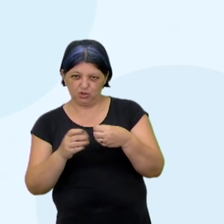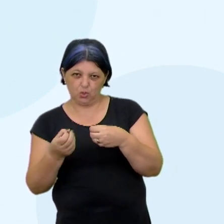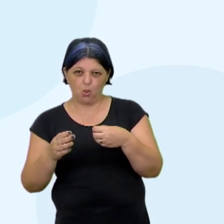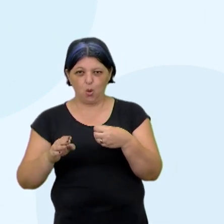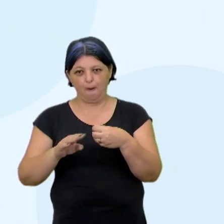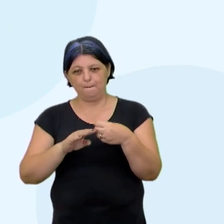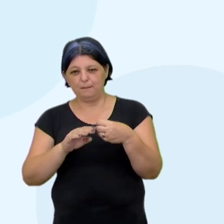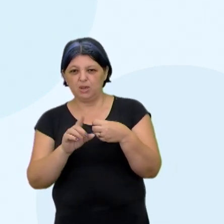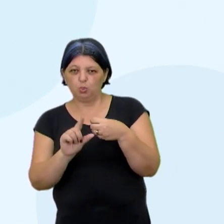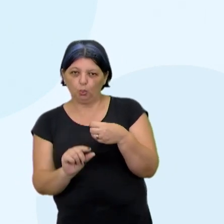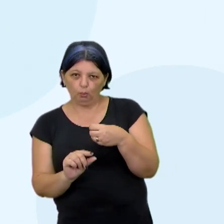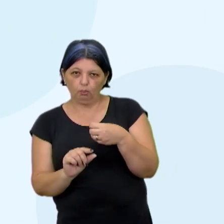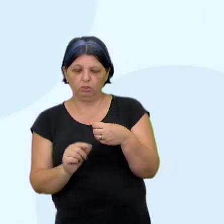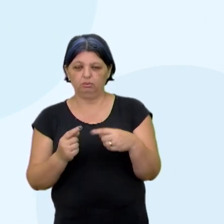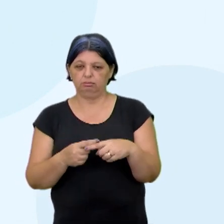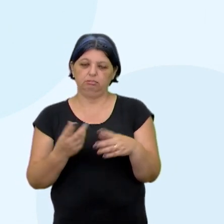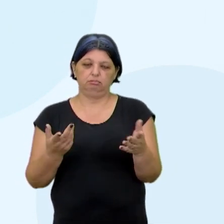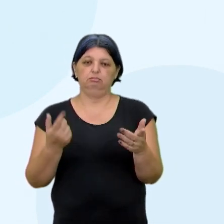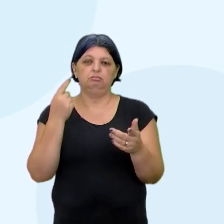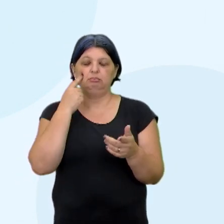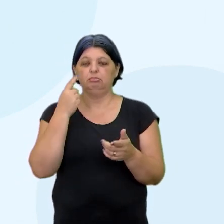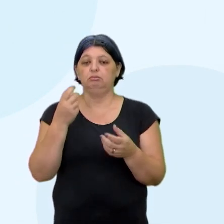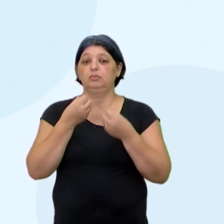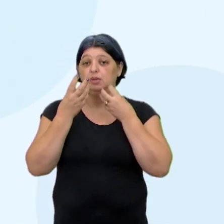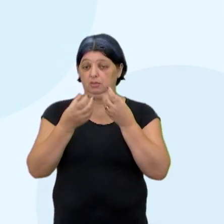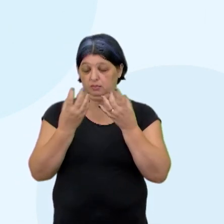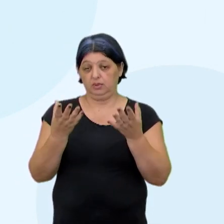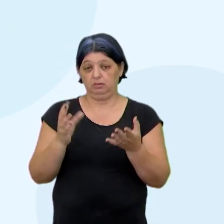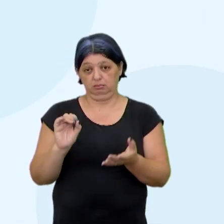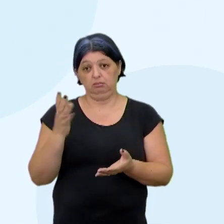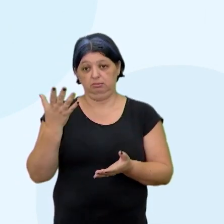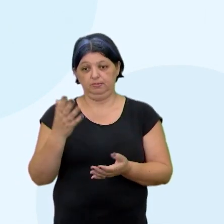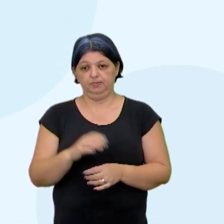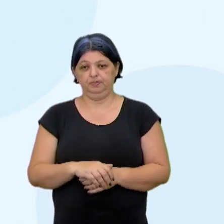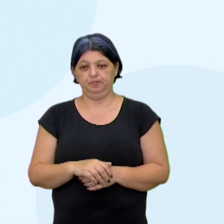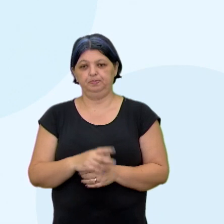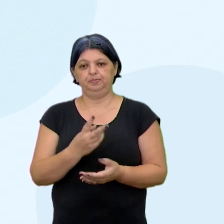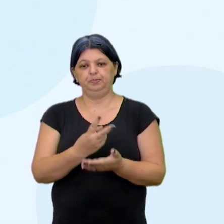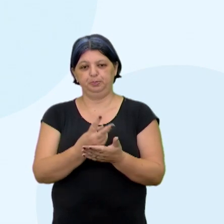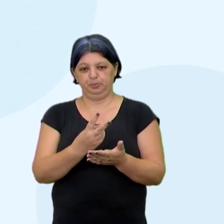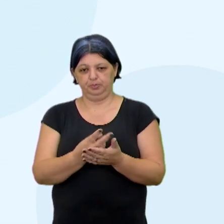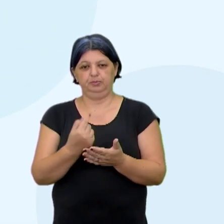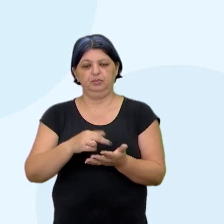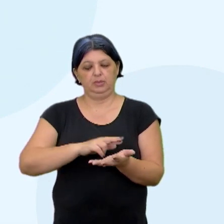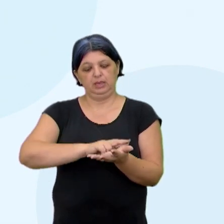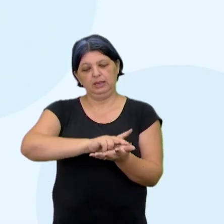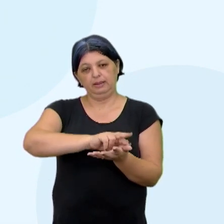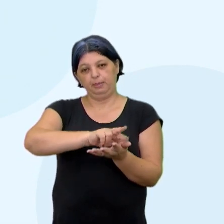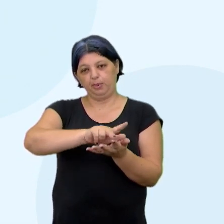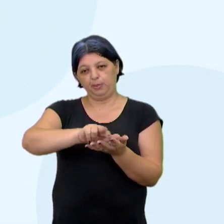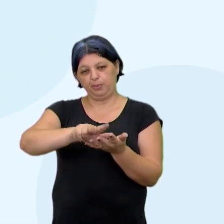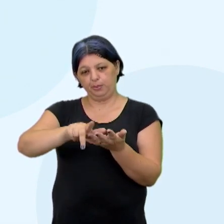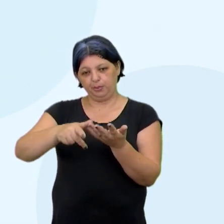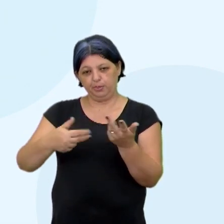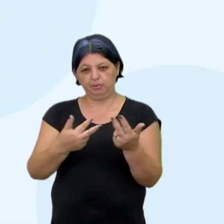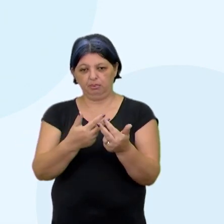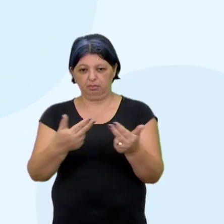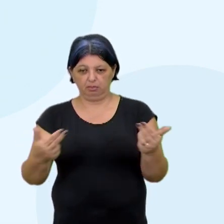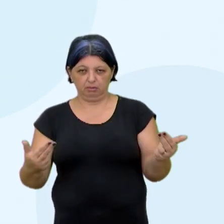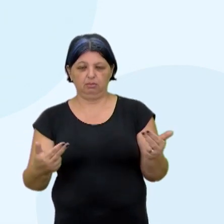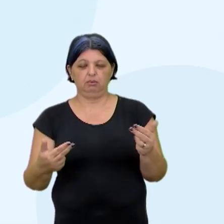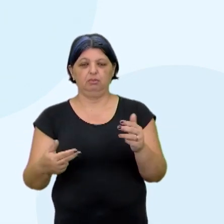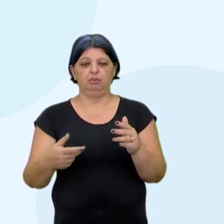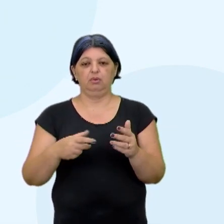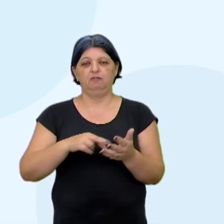diferentes de perceber um único fato, dado ou evento. O mesmo fenômeno da diversificação de versões alterou a forma